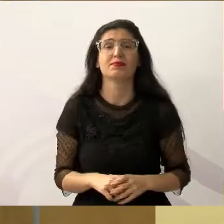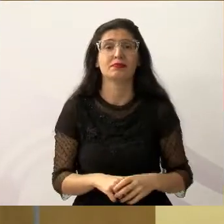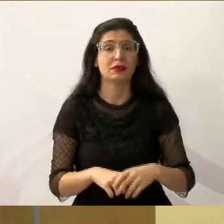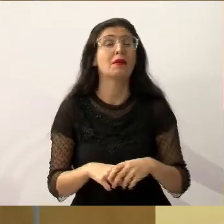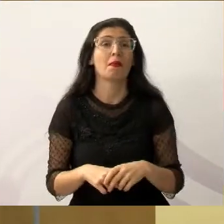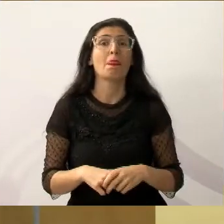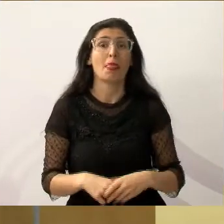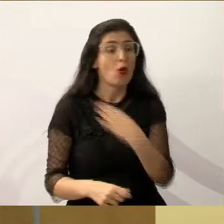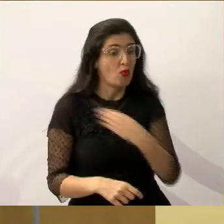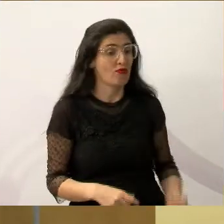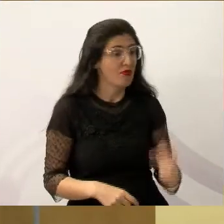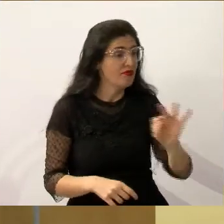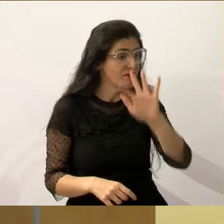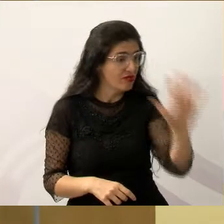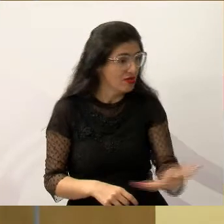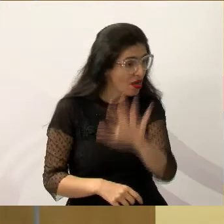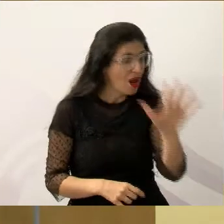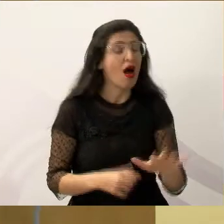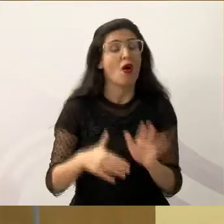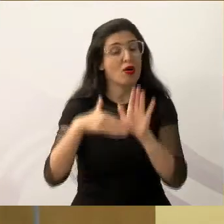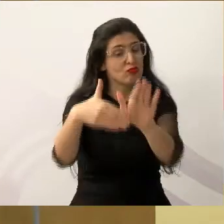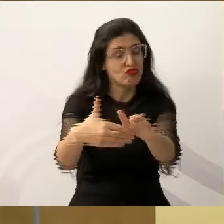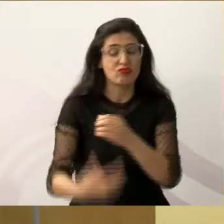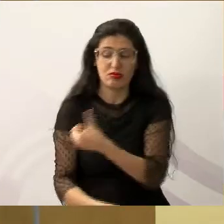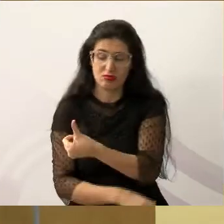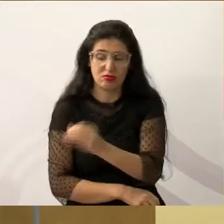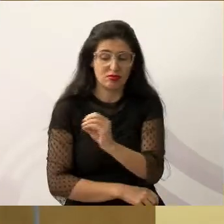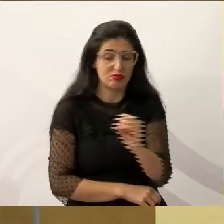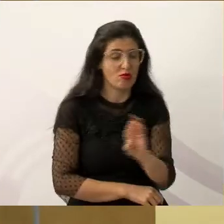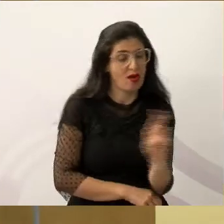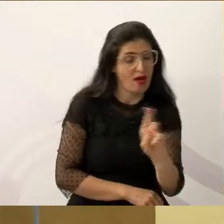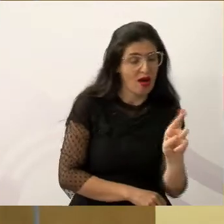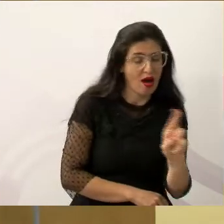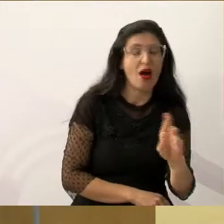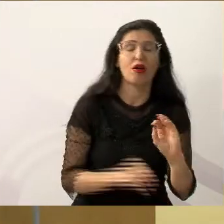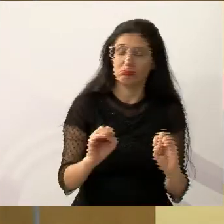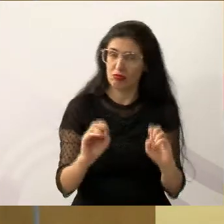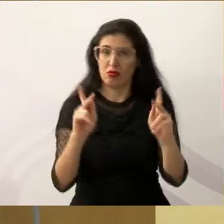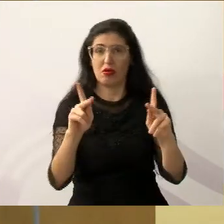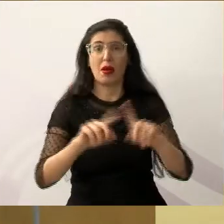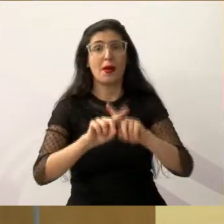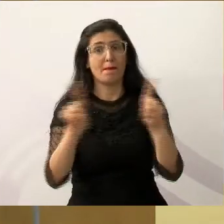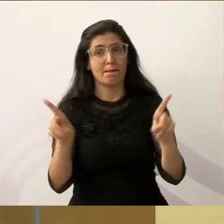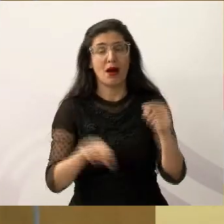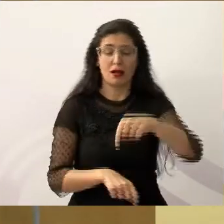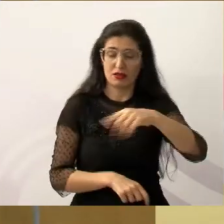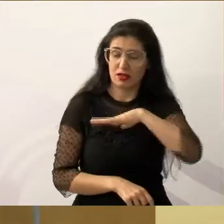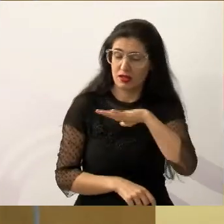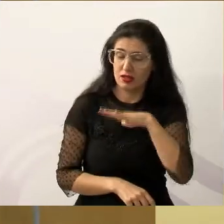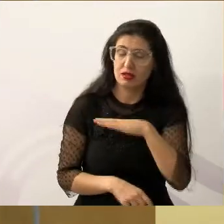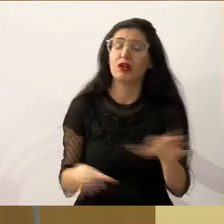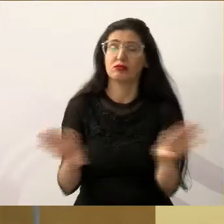do governo federal, agora a nossa cidade fará um complemento, beneficiando essas pessoas com um